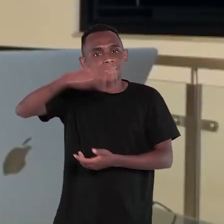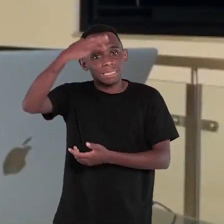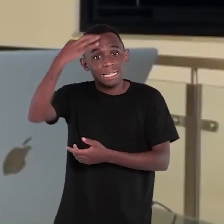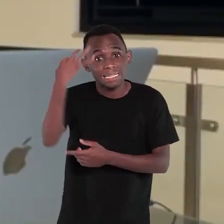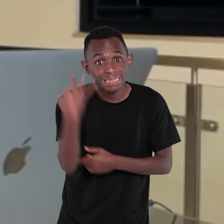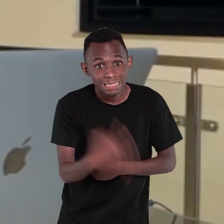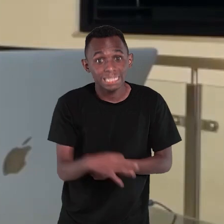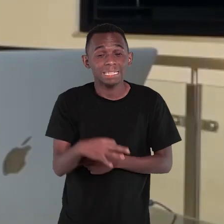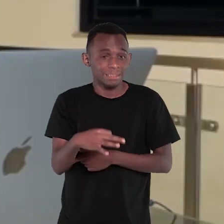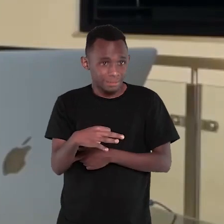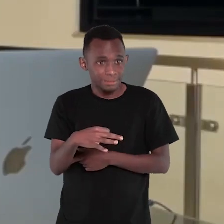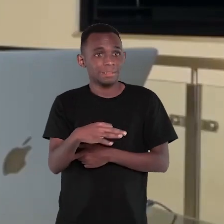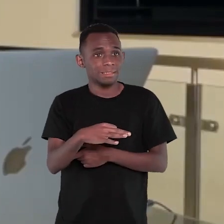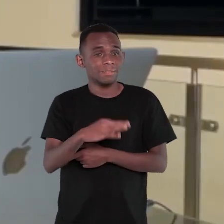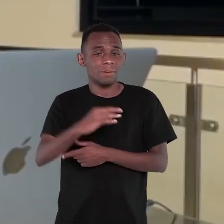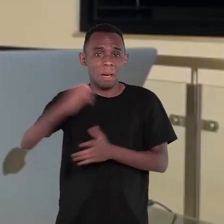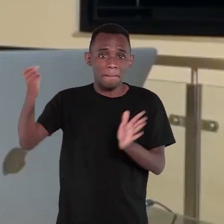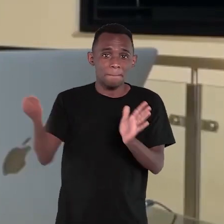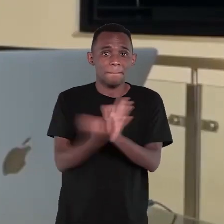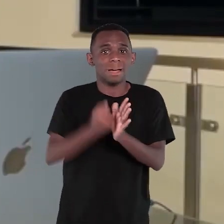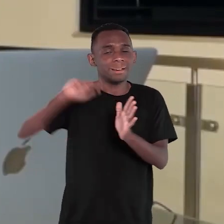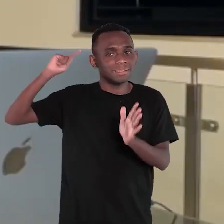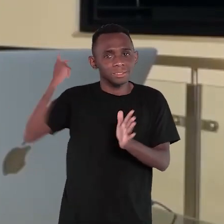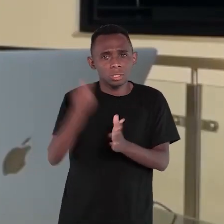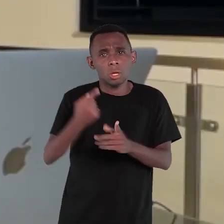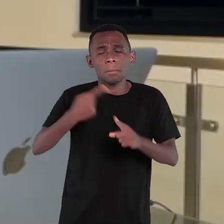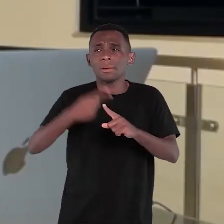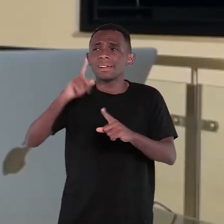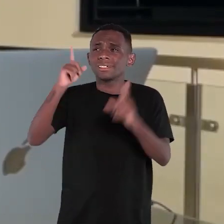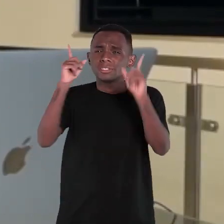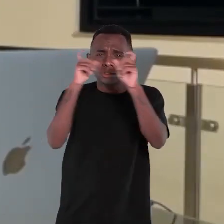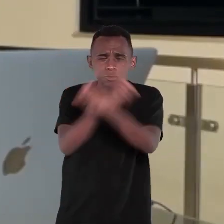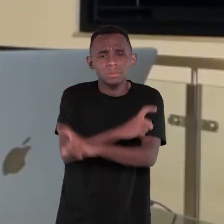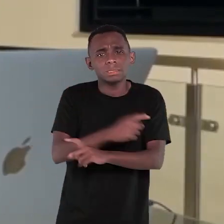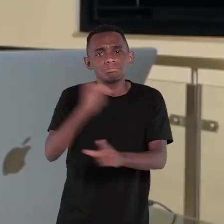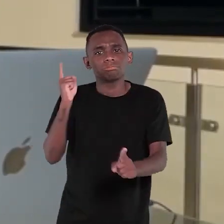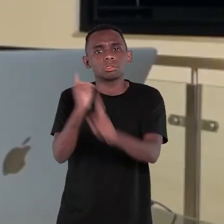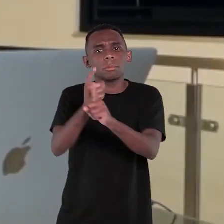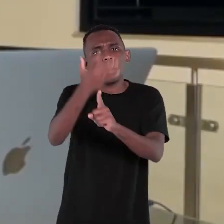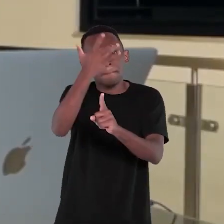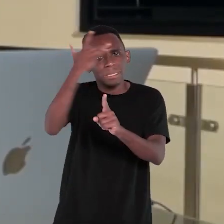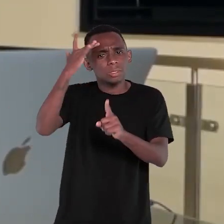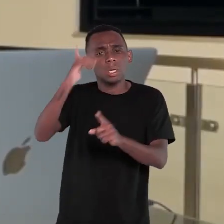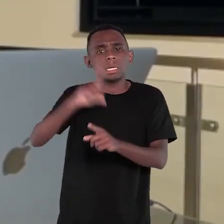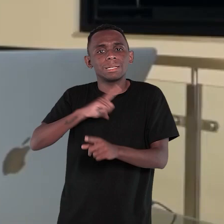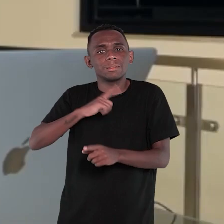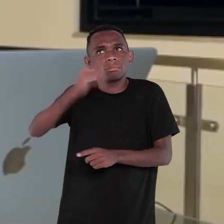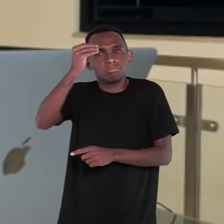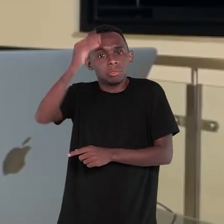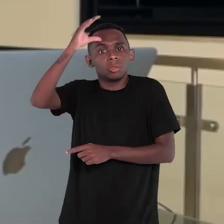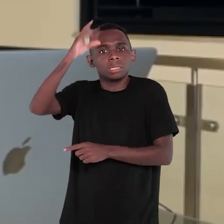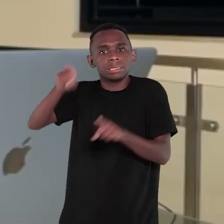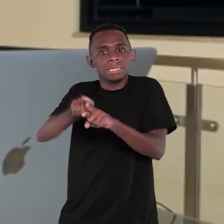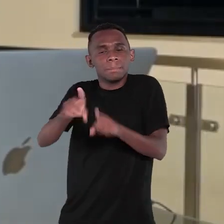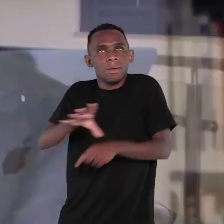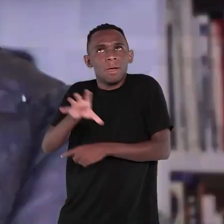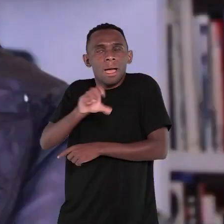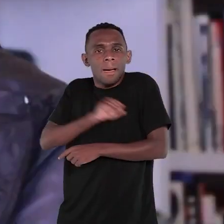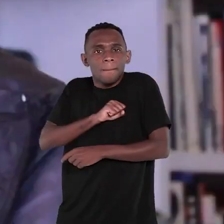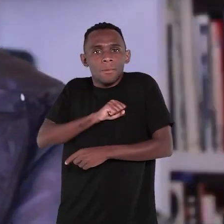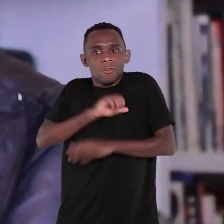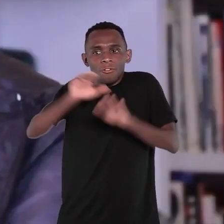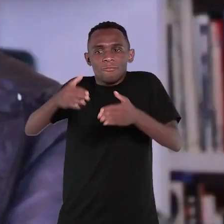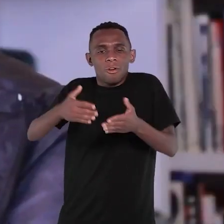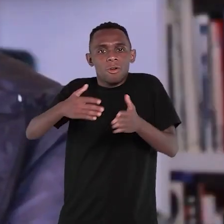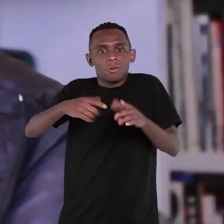eu tenho certeza que vai ficar na história, porque é difícil de encontrar uma pessoa que tenha tanto conhecimento e tanta